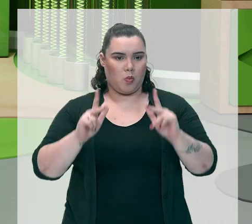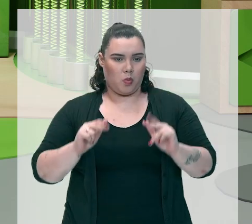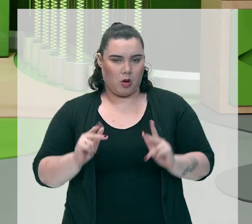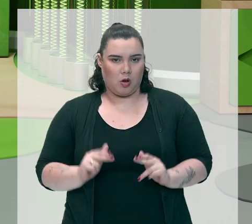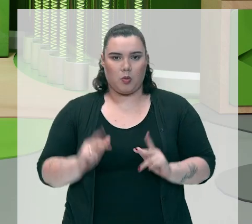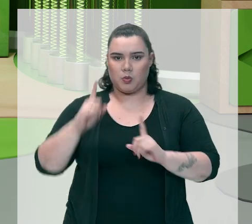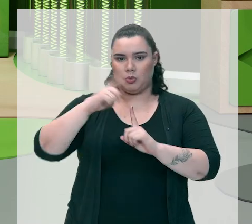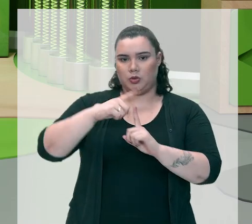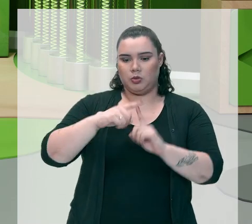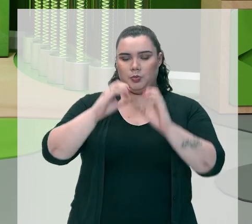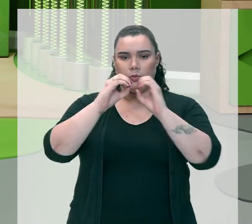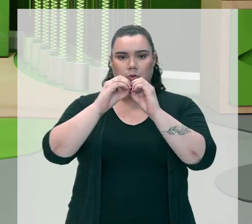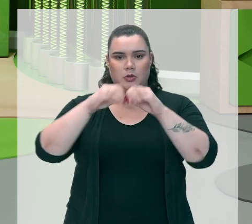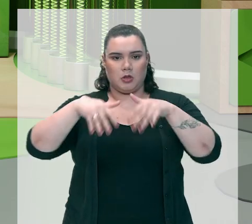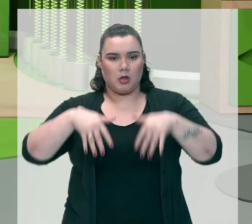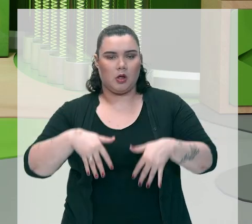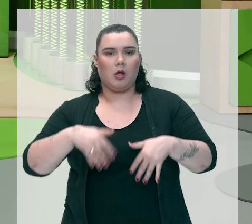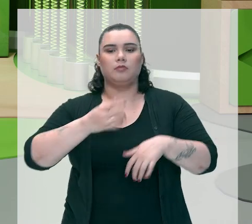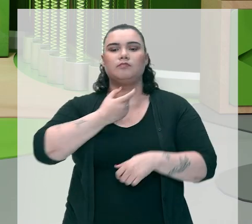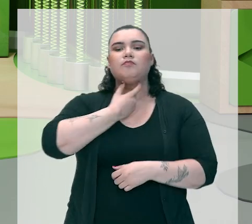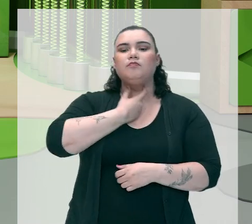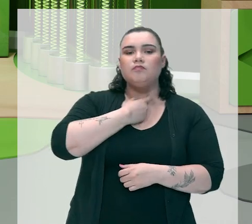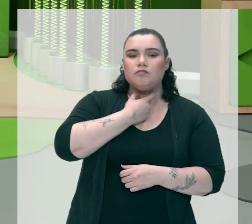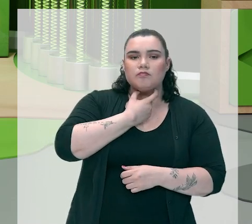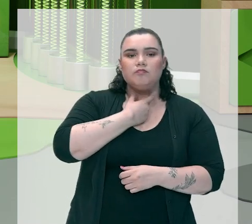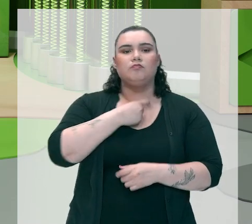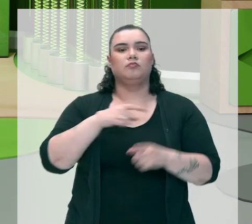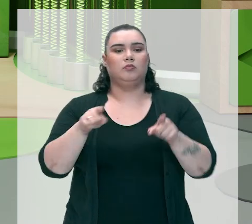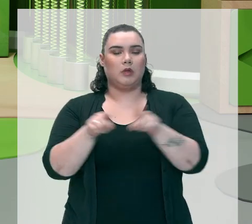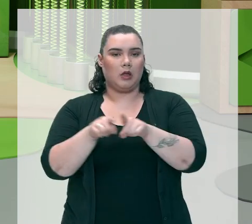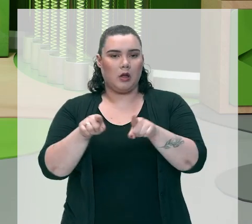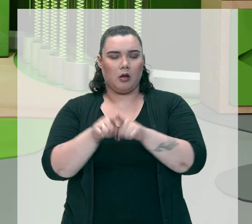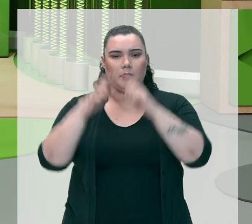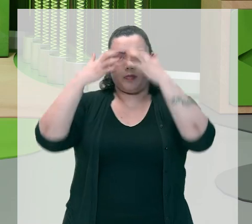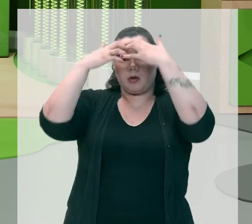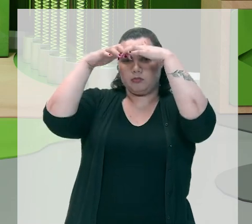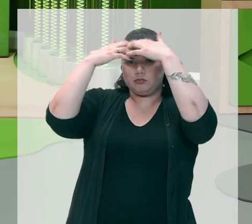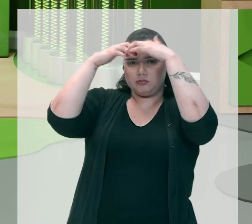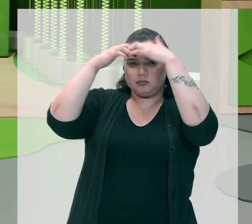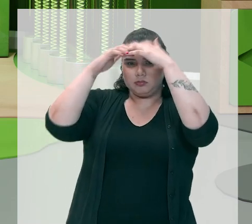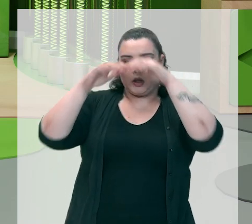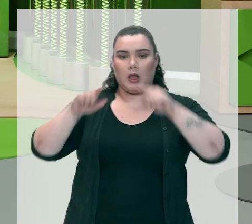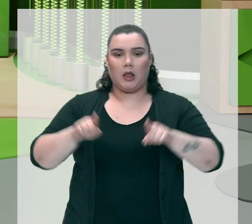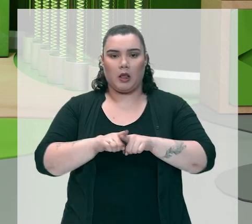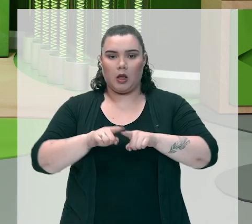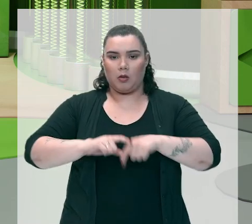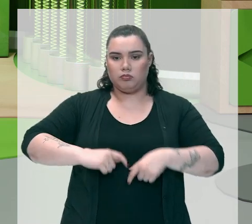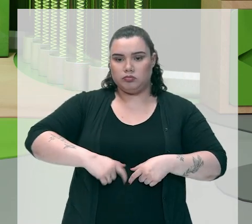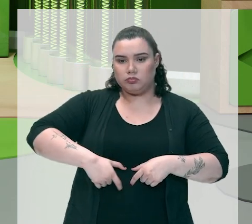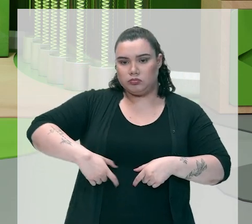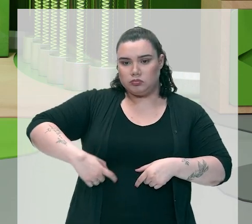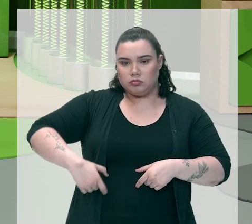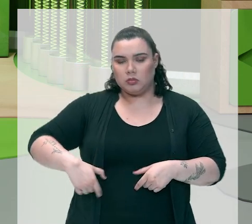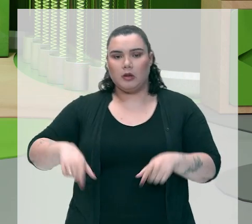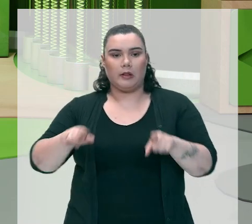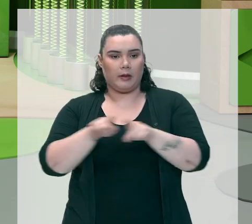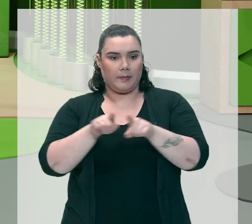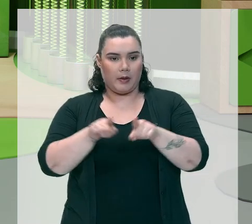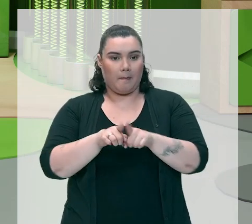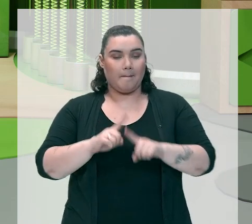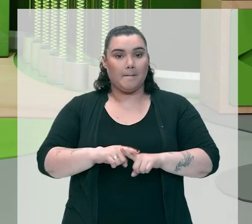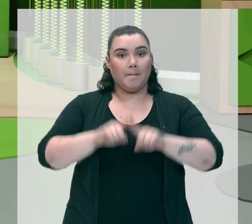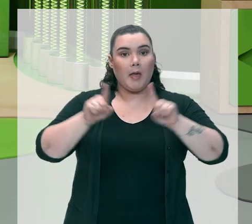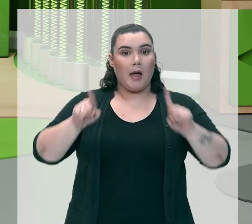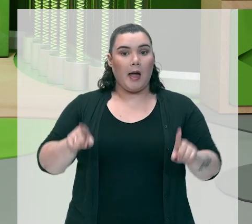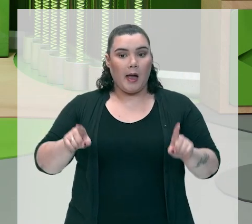glândula adrenal, como a gente visualizou, paratireoides, a hipófise, a tireoide, o pâncreas, né? A glândula mista que está identificada